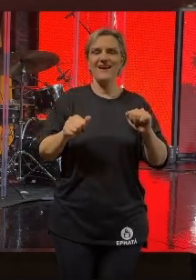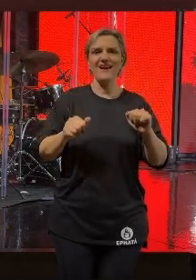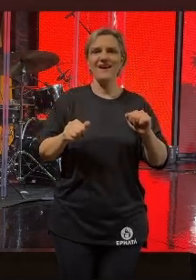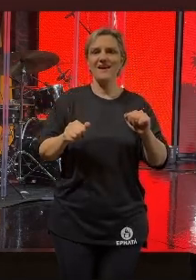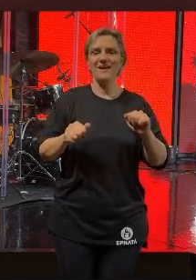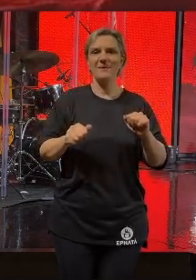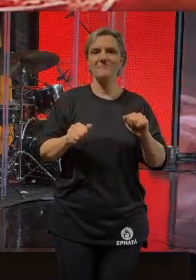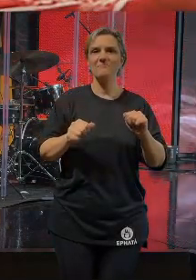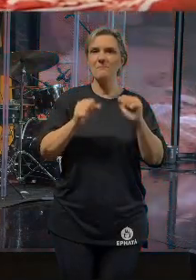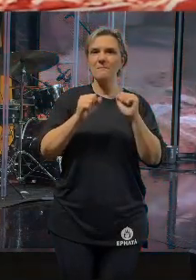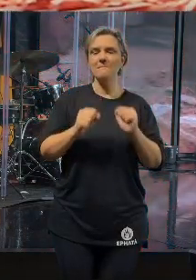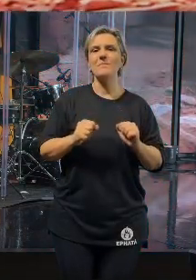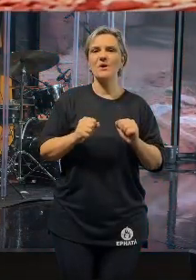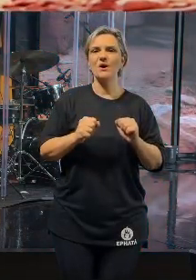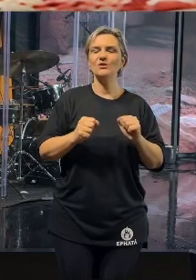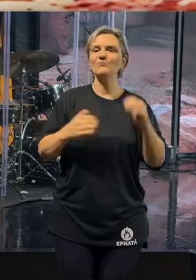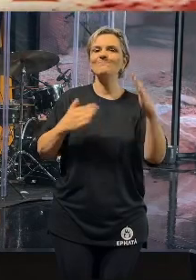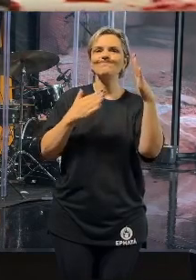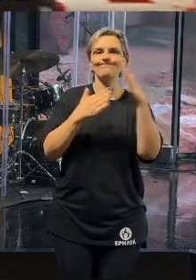impede.